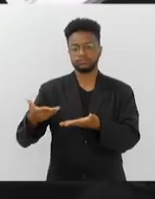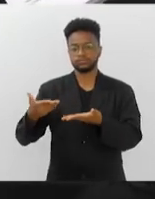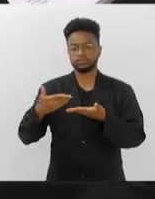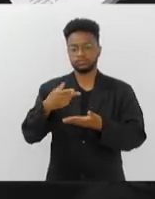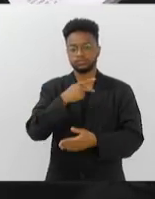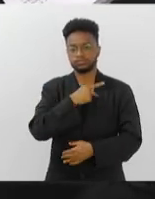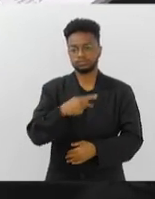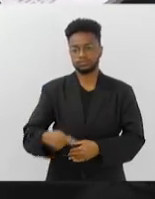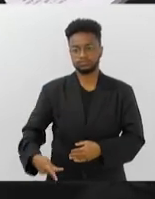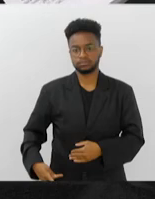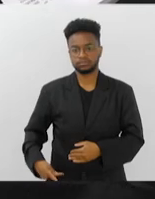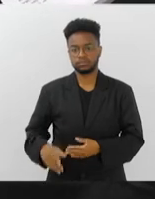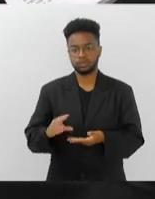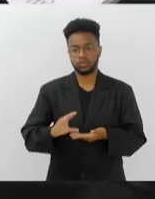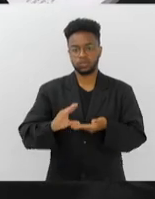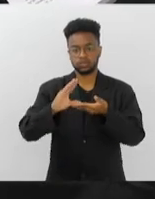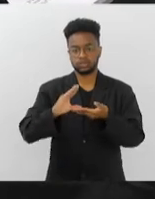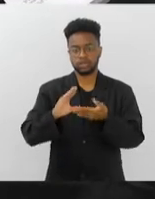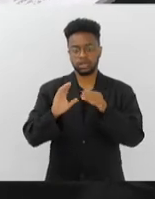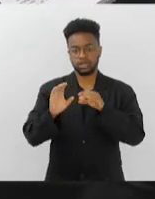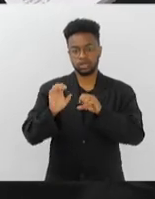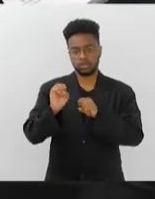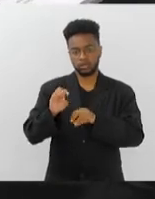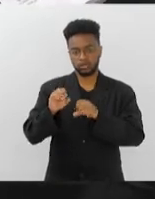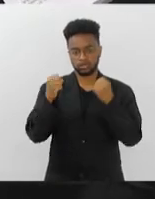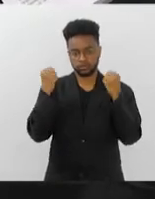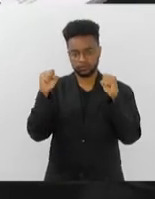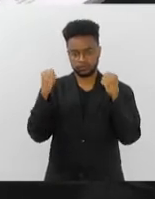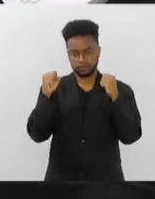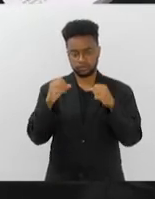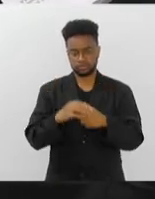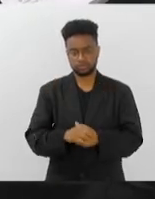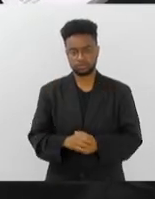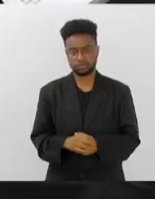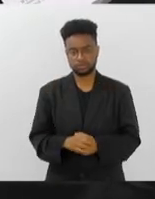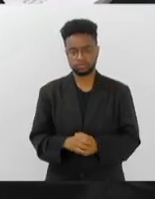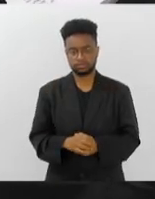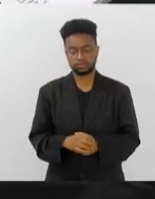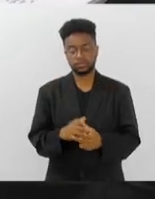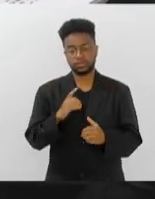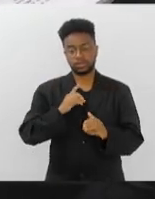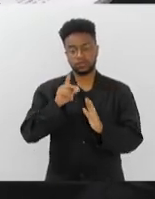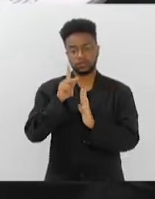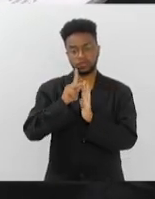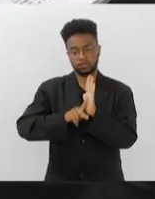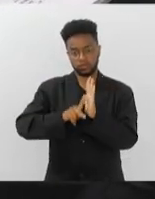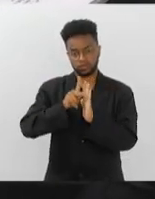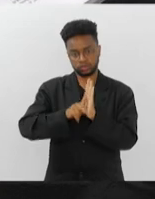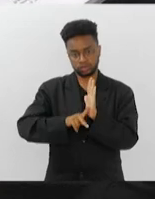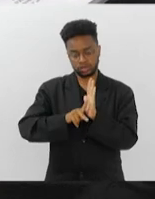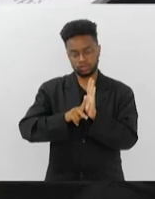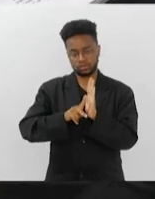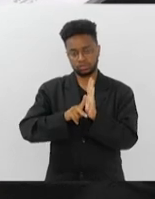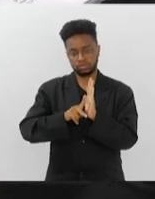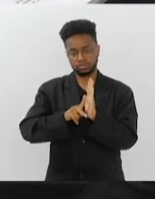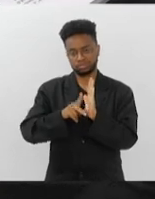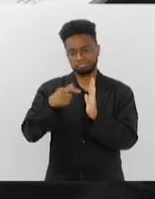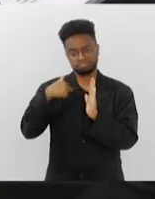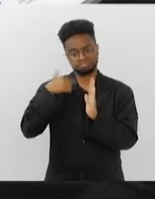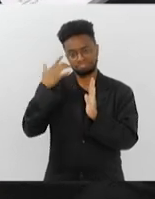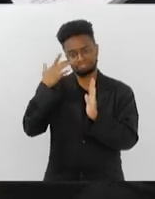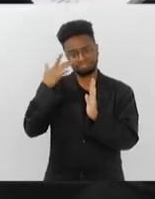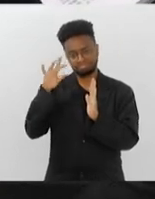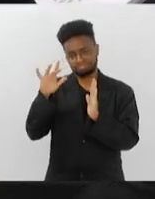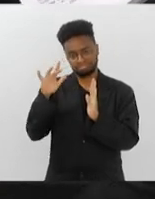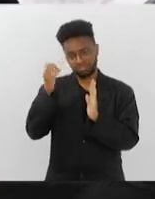do Conselho de Educação Física, que veio com um projeto na mão. Eu não sei quem,